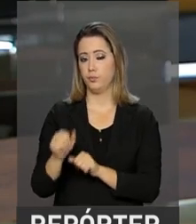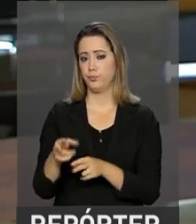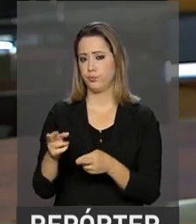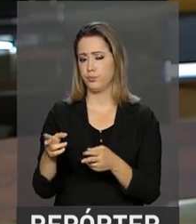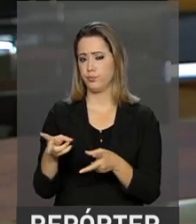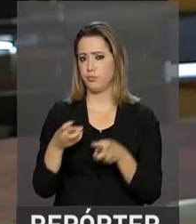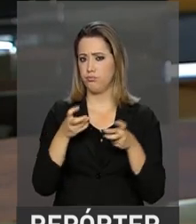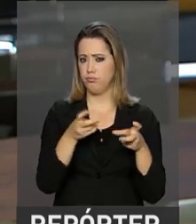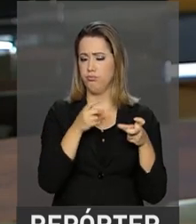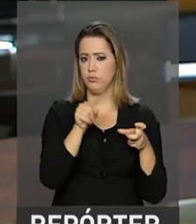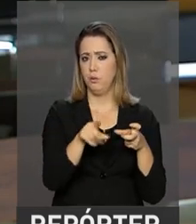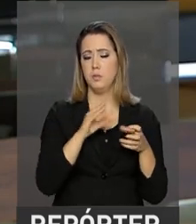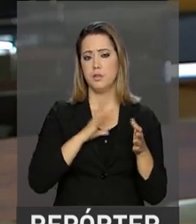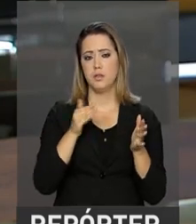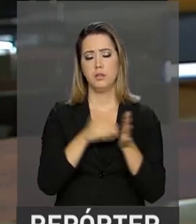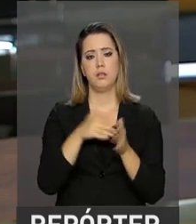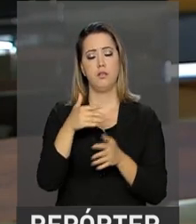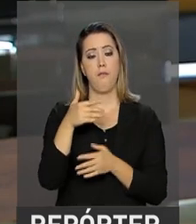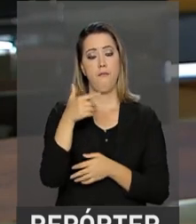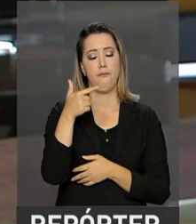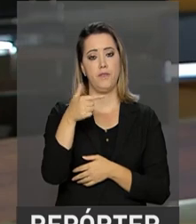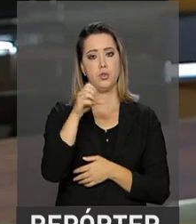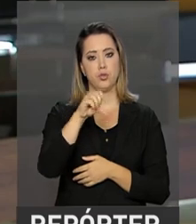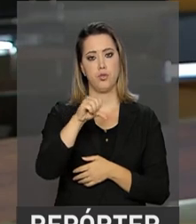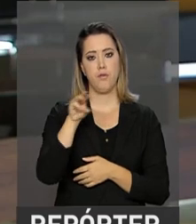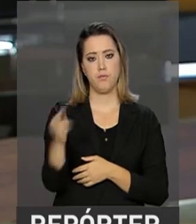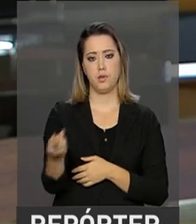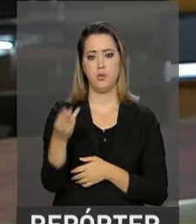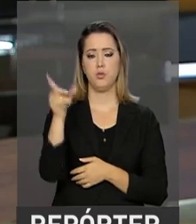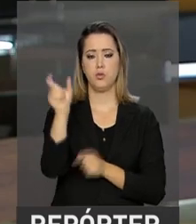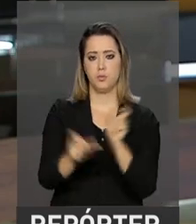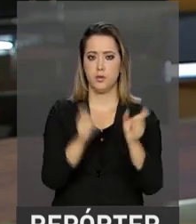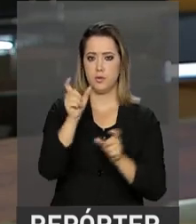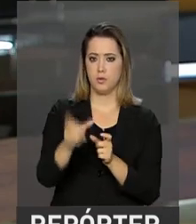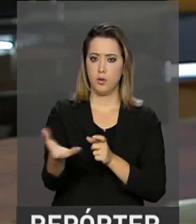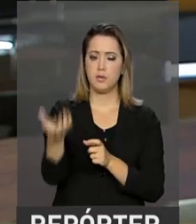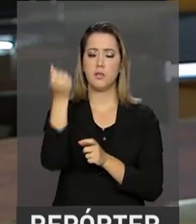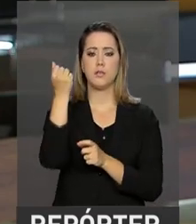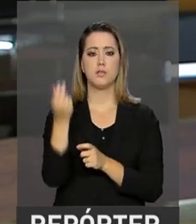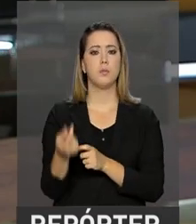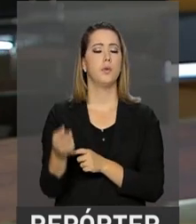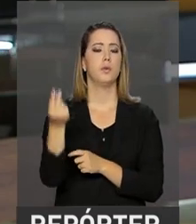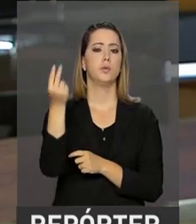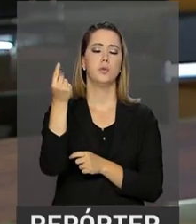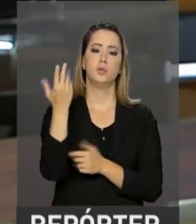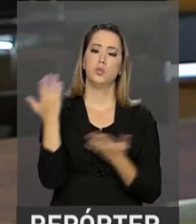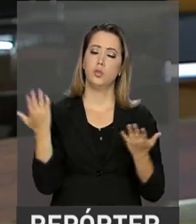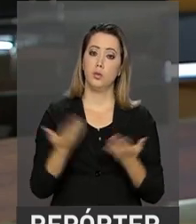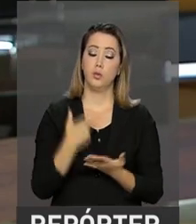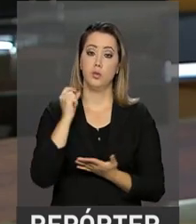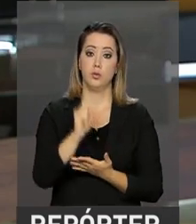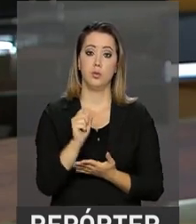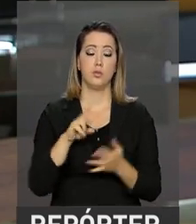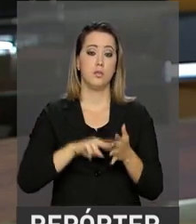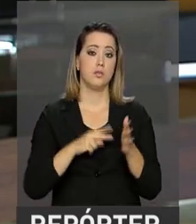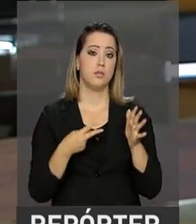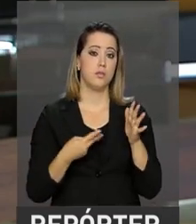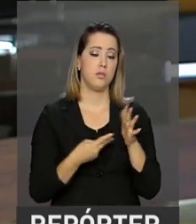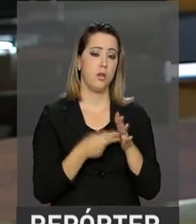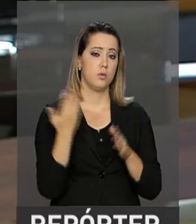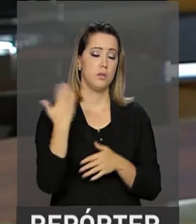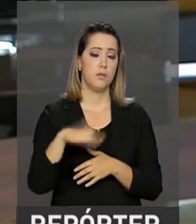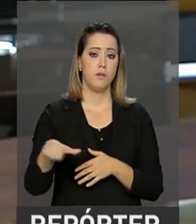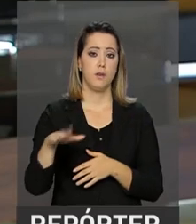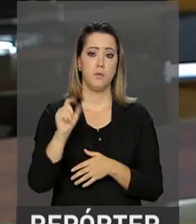expectativa é que 29.400 mil pessoas sejam beneficiadas com essa antecipação que corresponde à